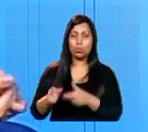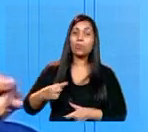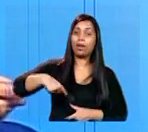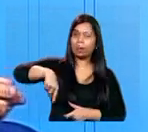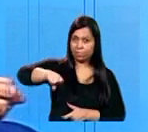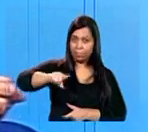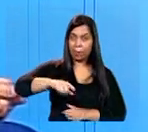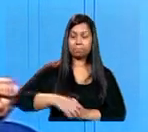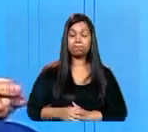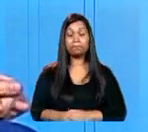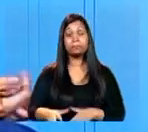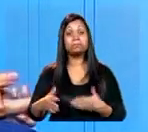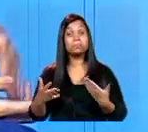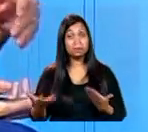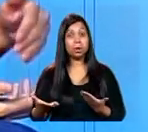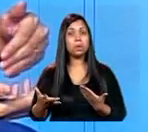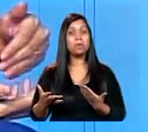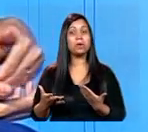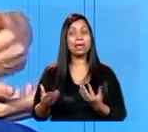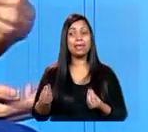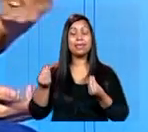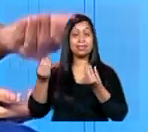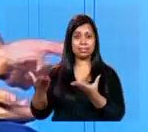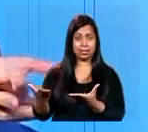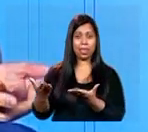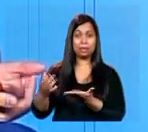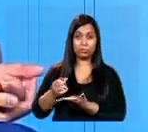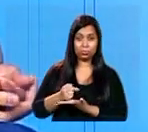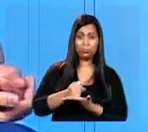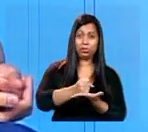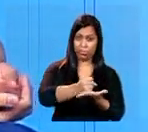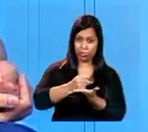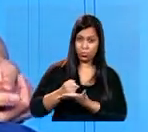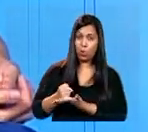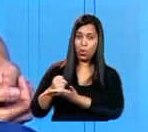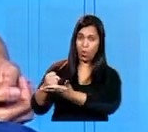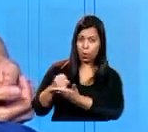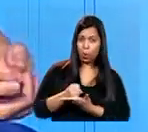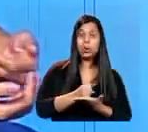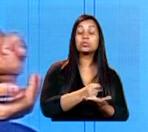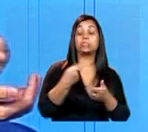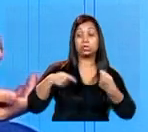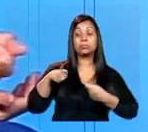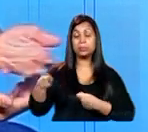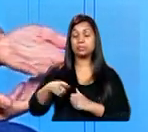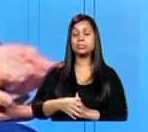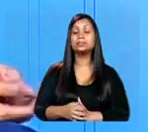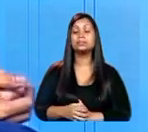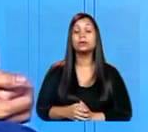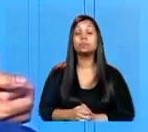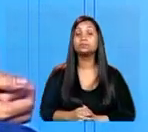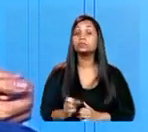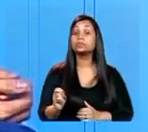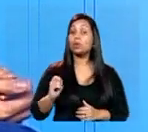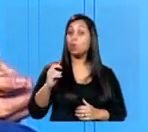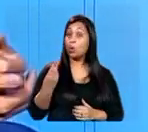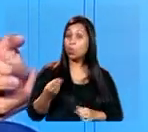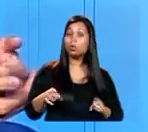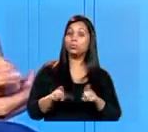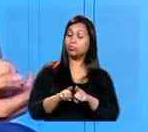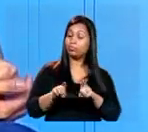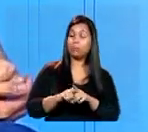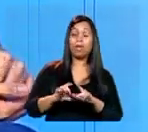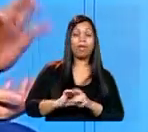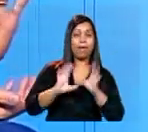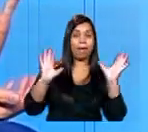uma referência para ser encaminhado. É garantido aí, a partir daí, o transporte sanitário, né, que esse paciente precisa,